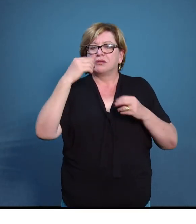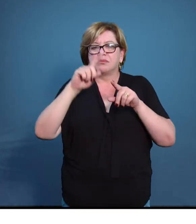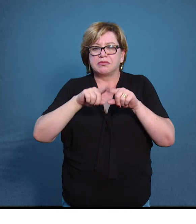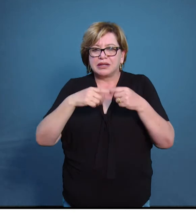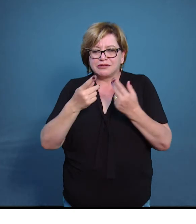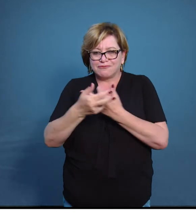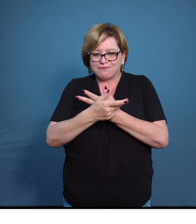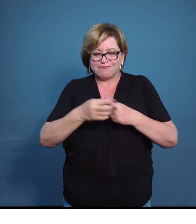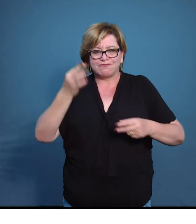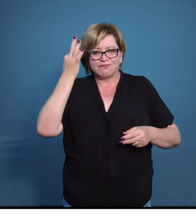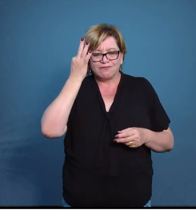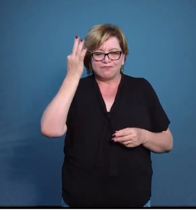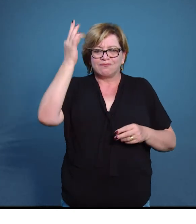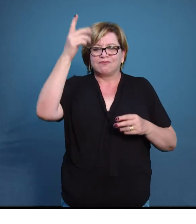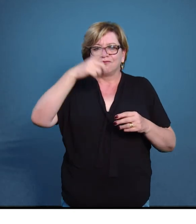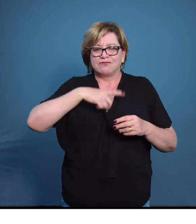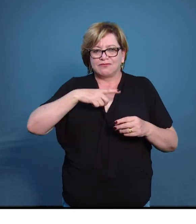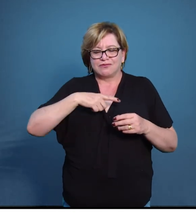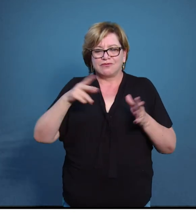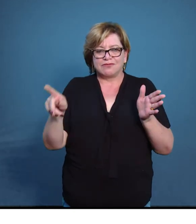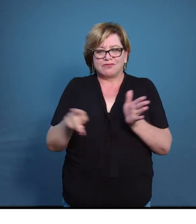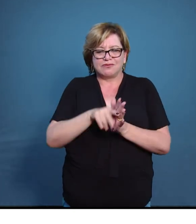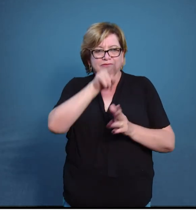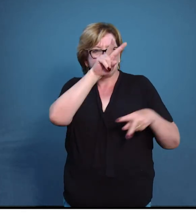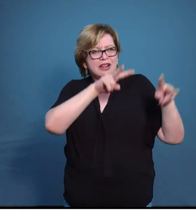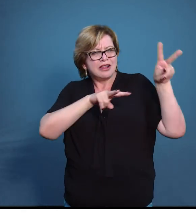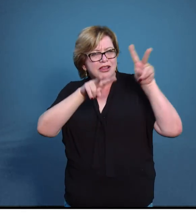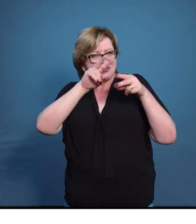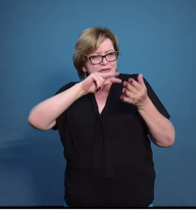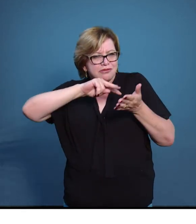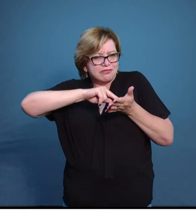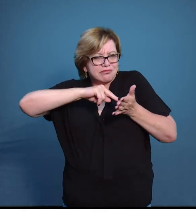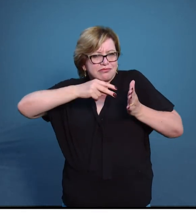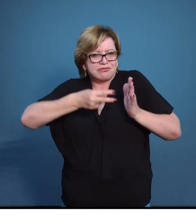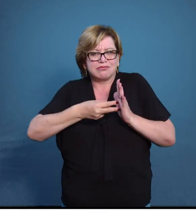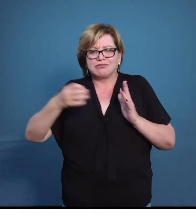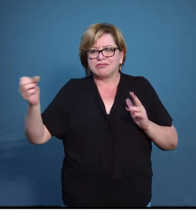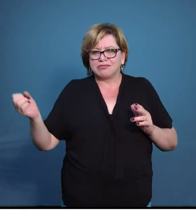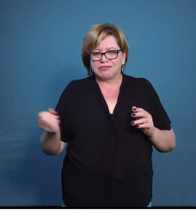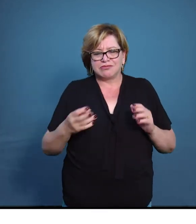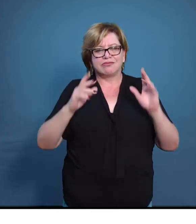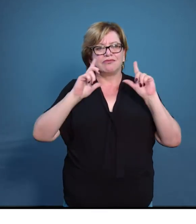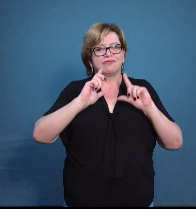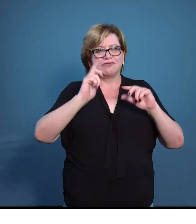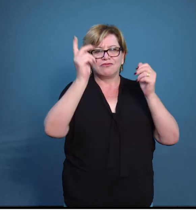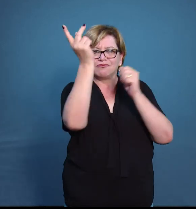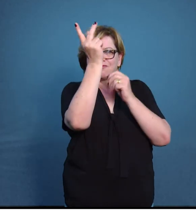com leituras e ressignificações de imagem. Então, por hoje é isso e até a próxima.